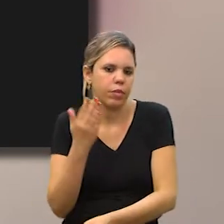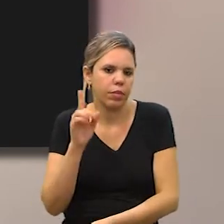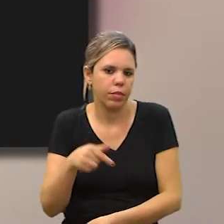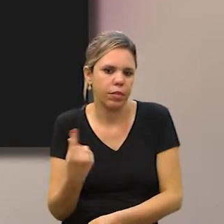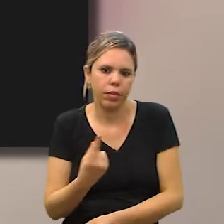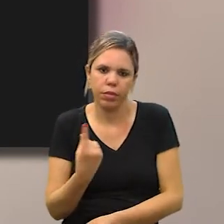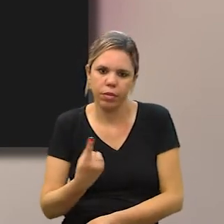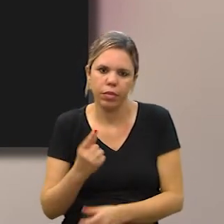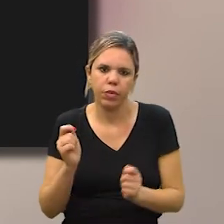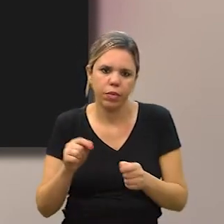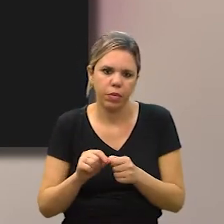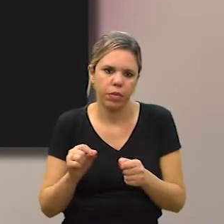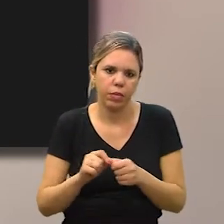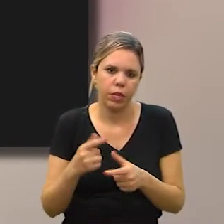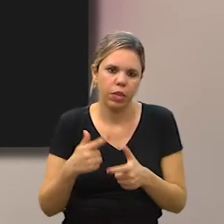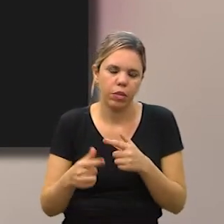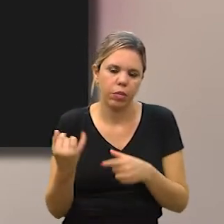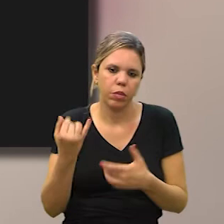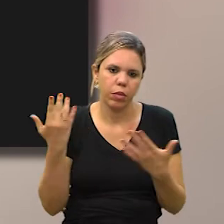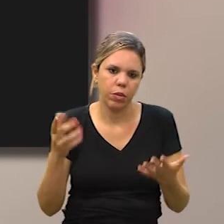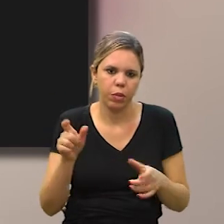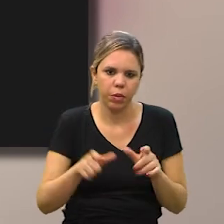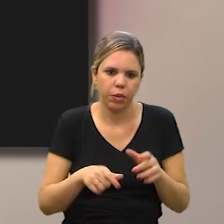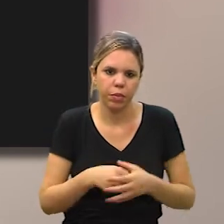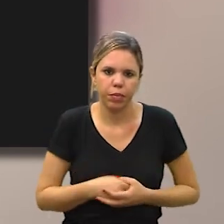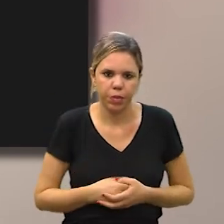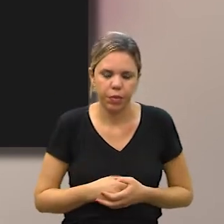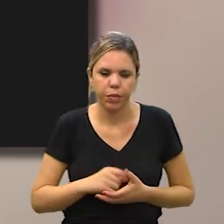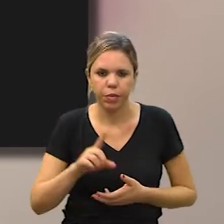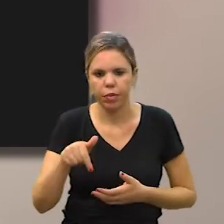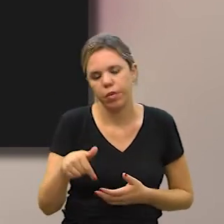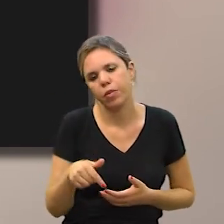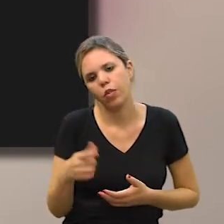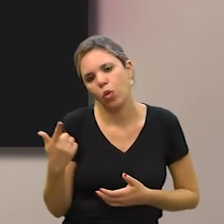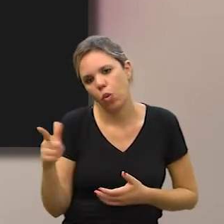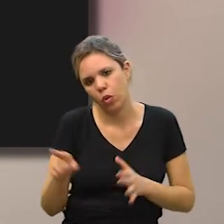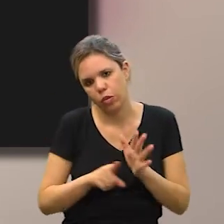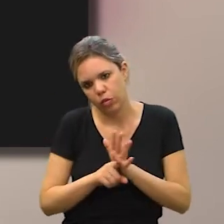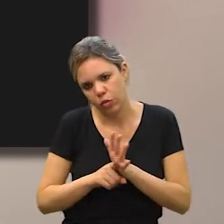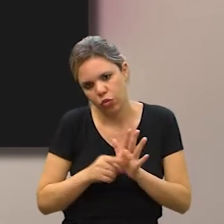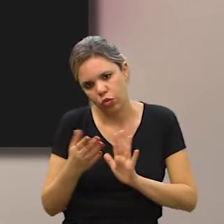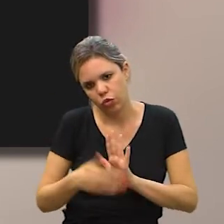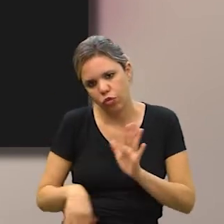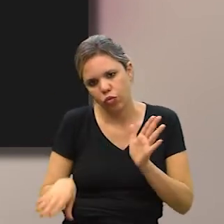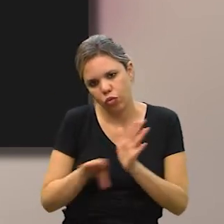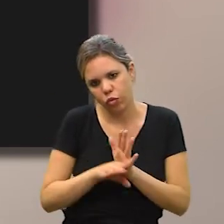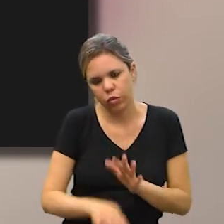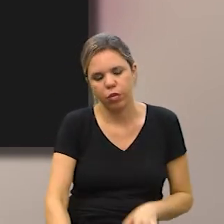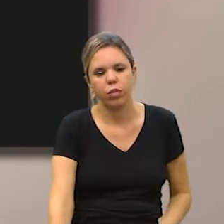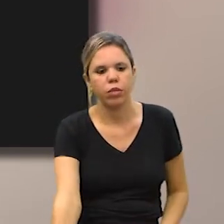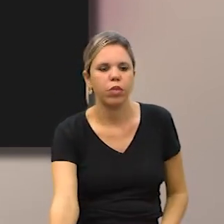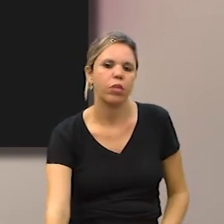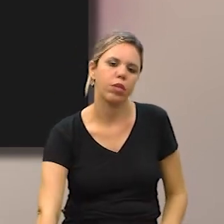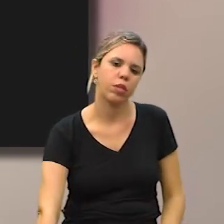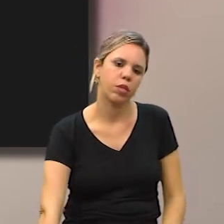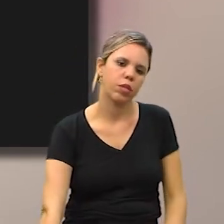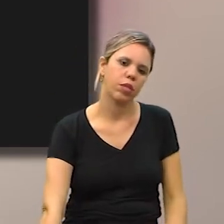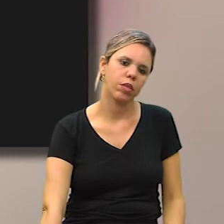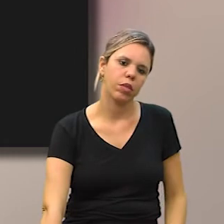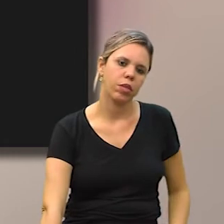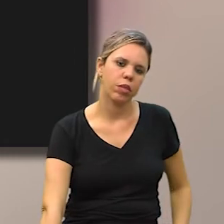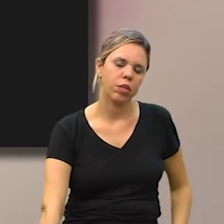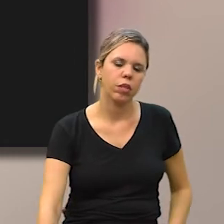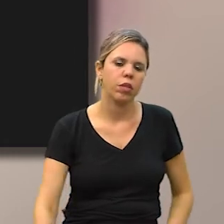hipertensão sozinha poderia ser um fator importante mas depois dos estudos que vieram mais